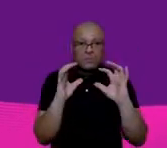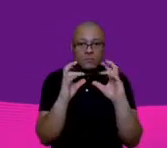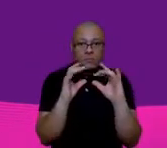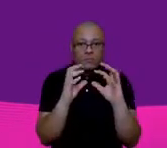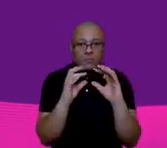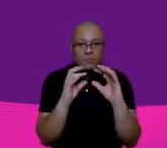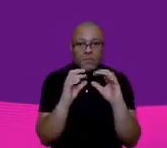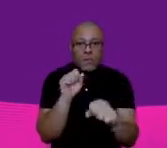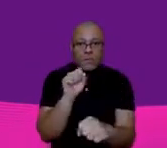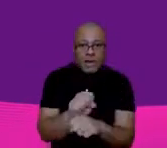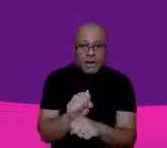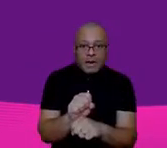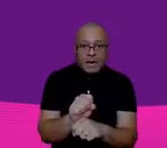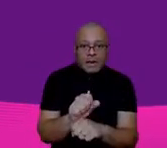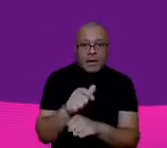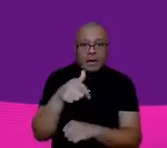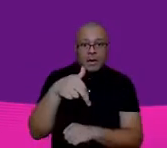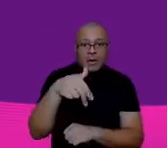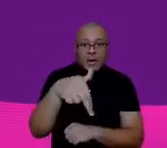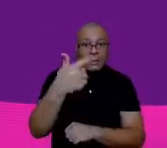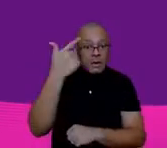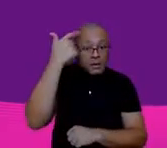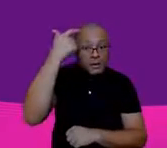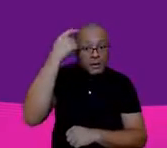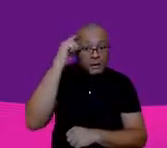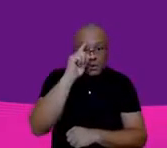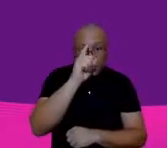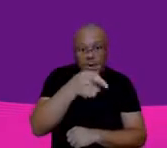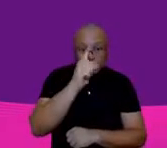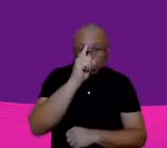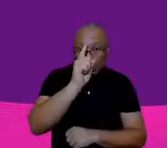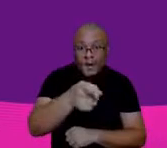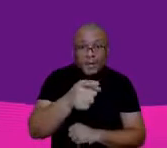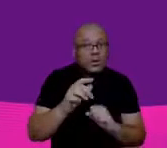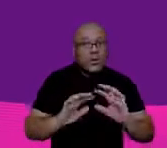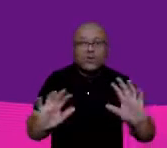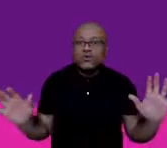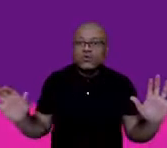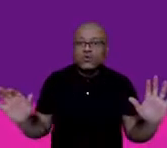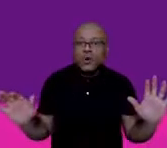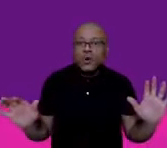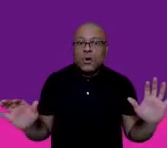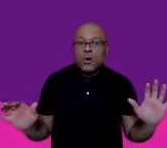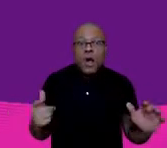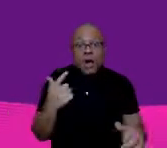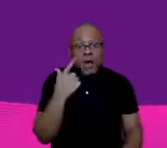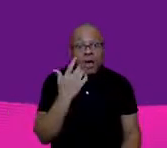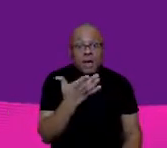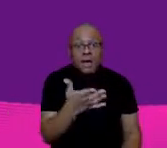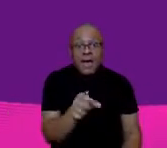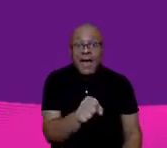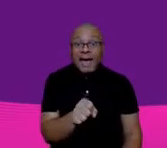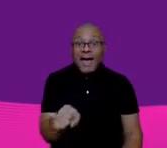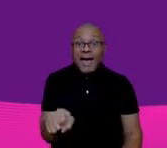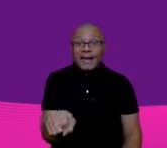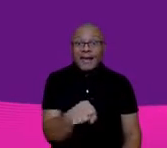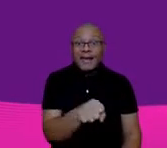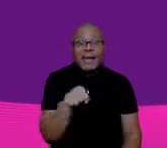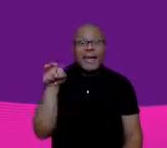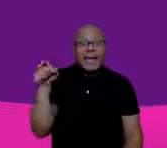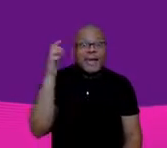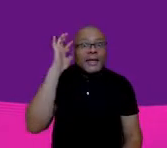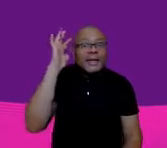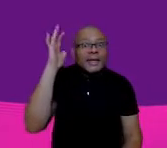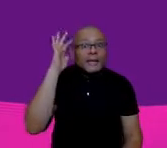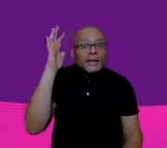e através do meu pensamento ele está andando e se mexendo. Mais impressionante é essa cadeira. Ele está pensando na cadeira ir para frente